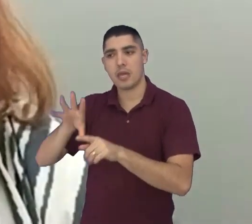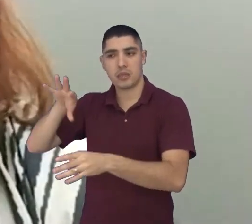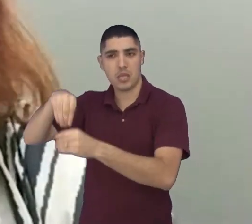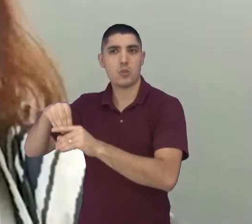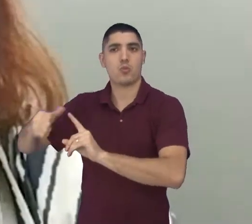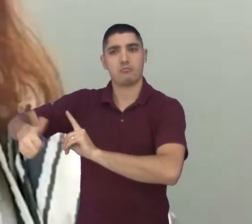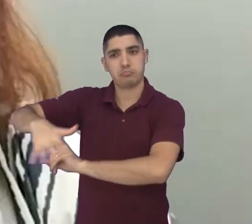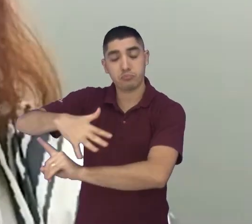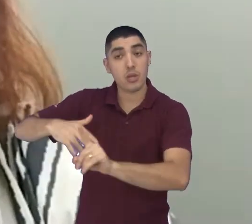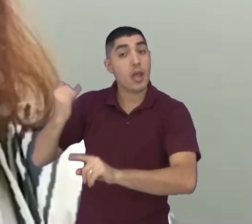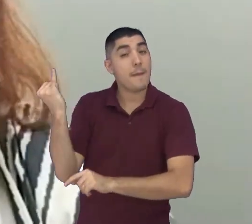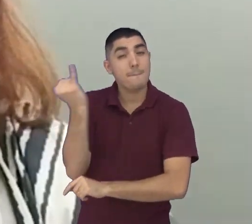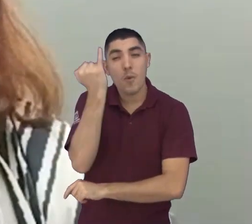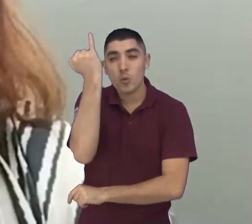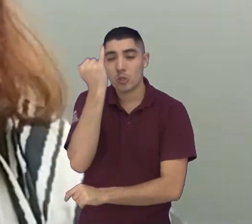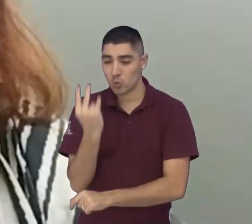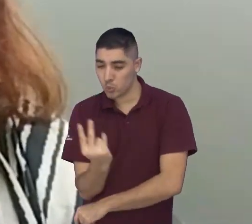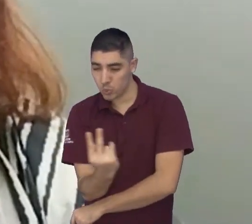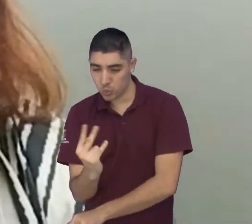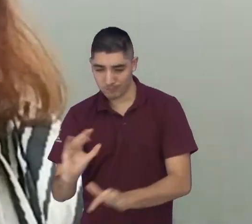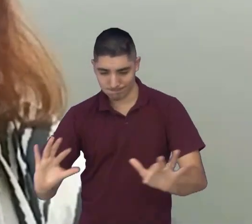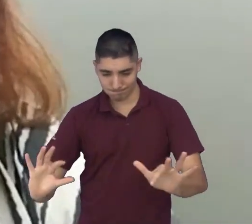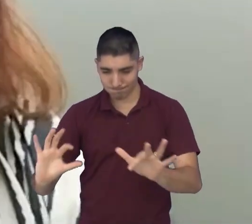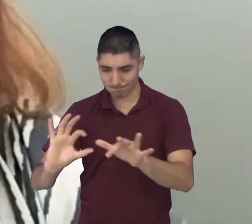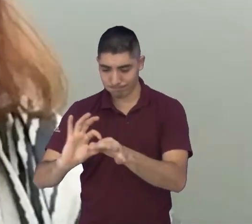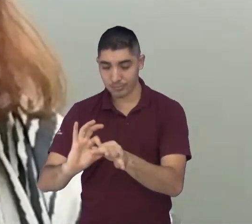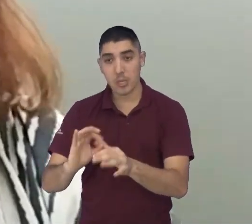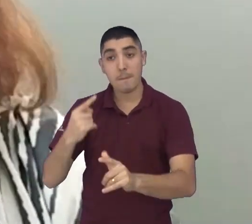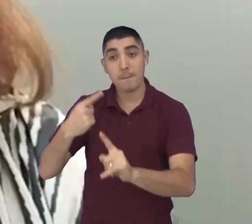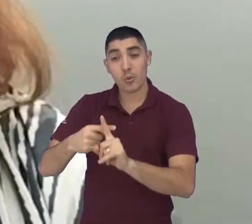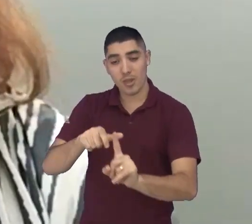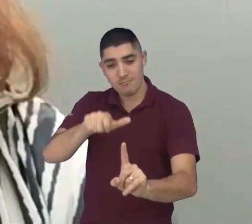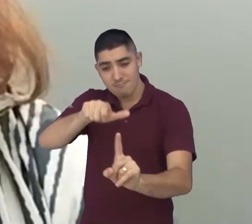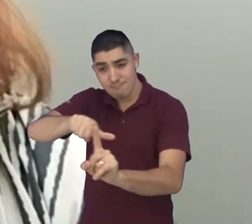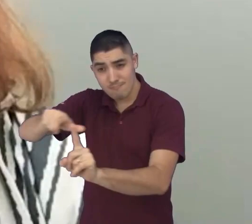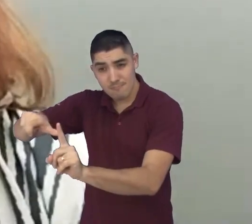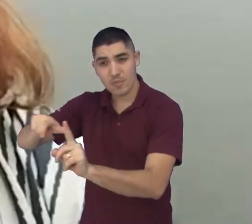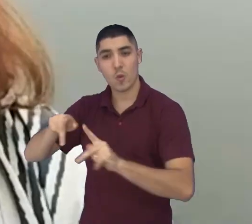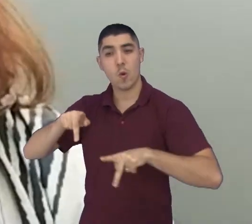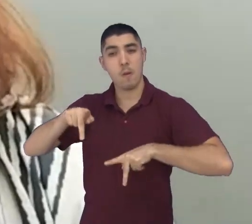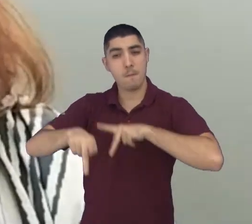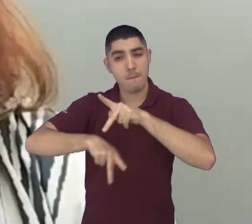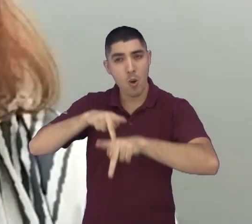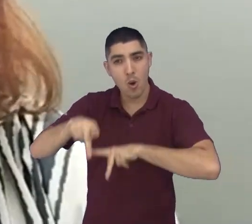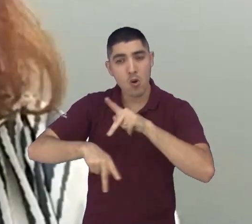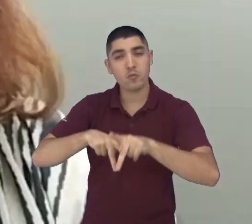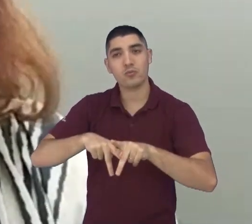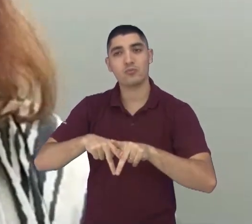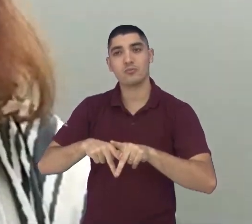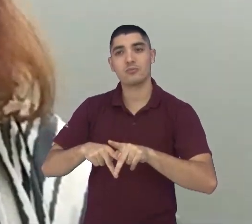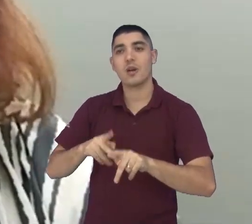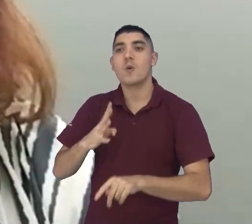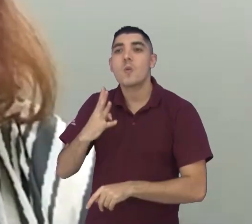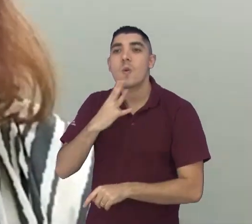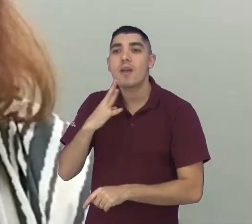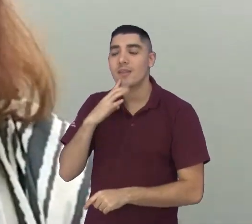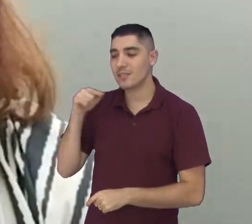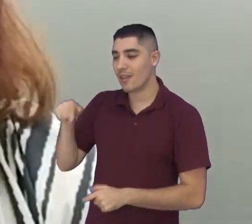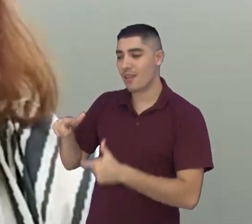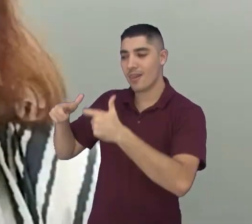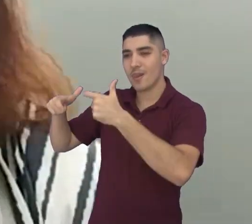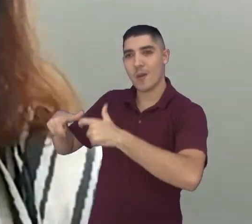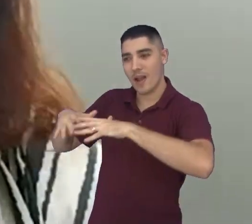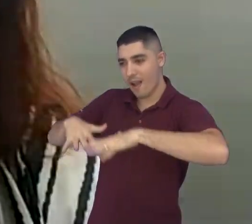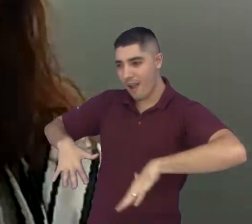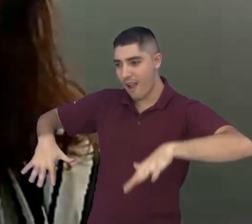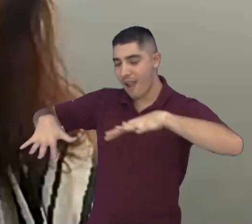fundamentais para consolidar o vínculo da população com o ambiente onde ele está inserido,